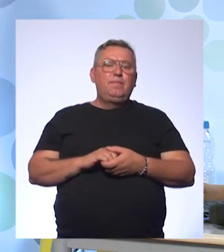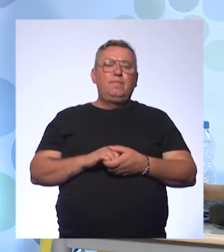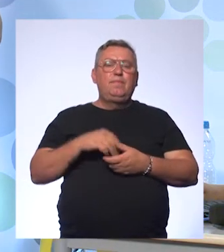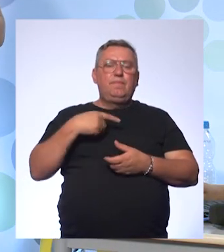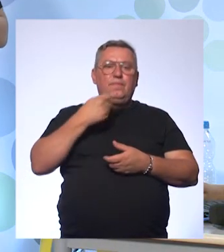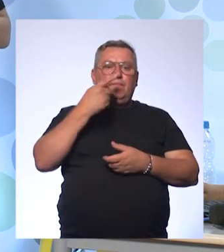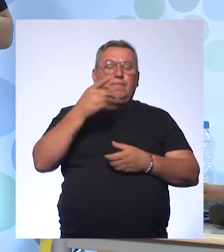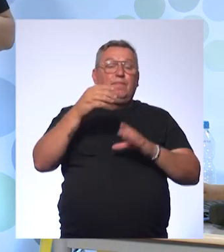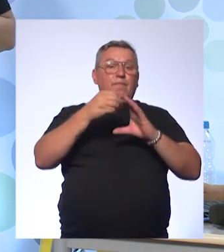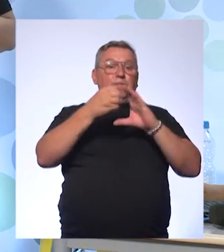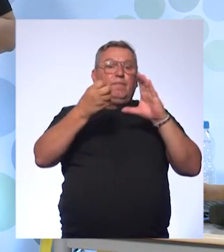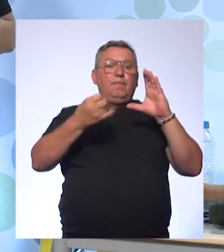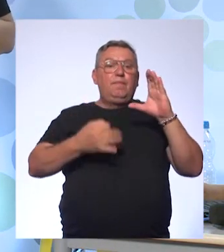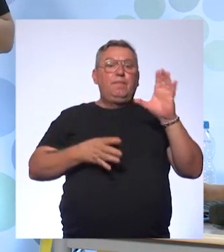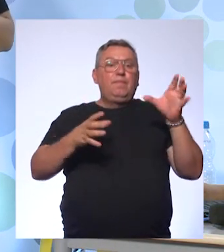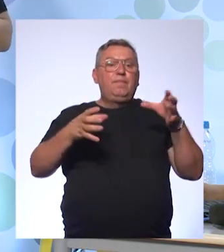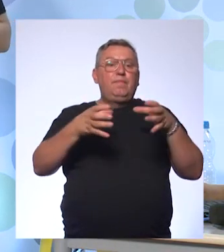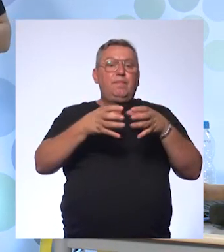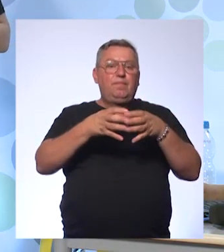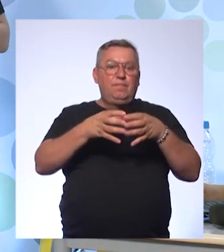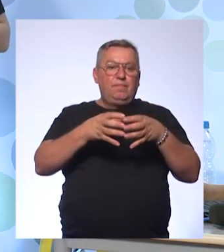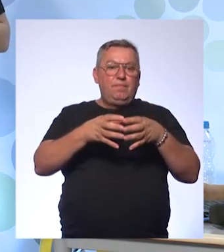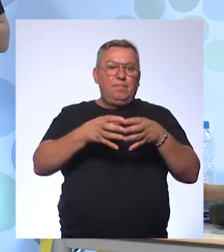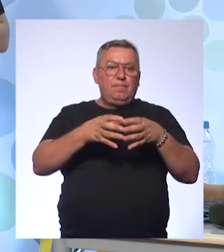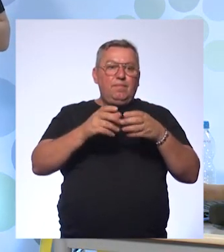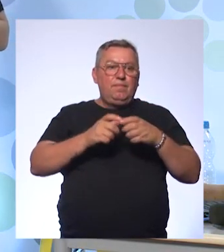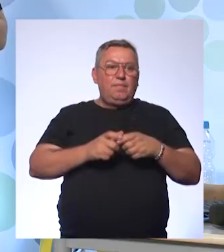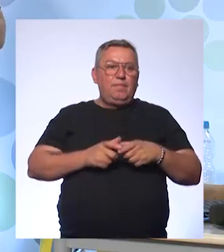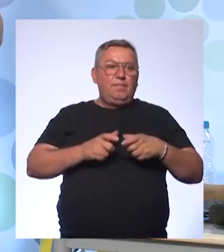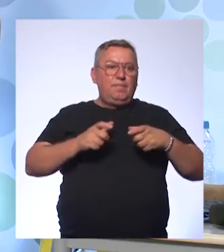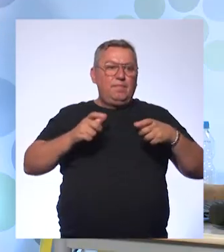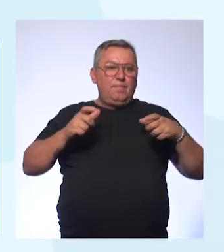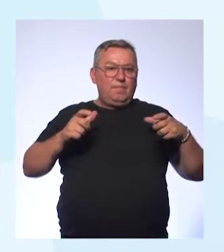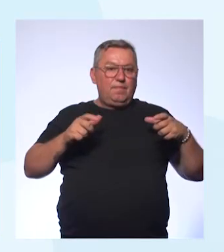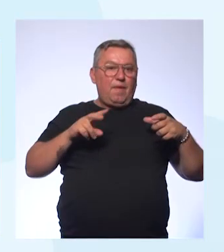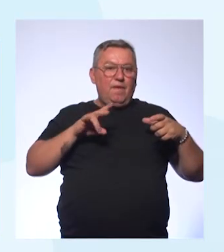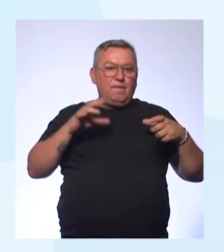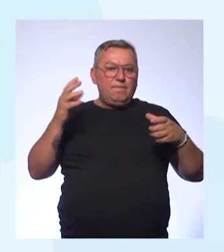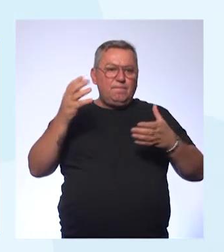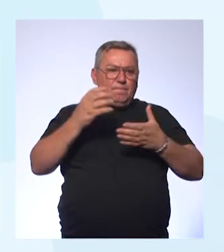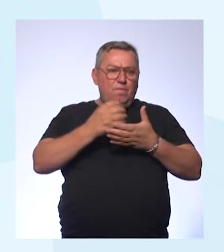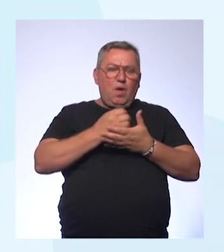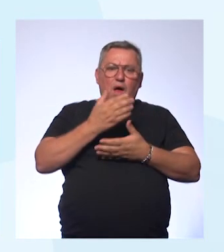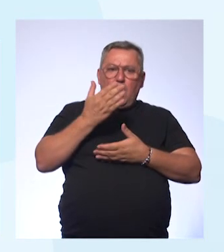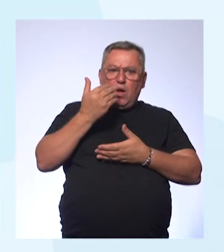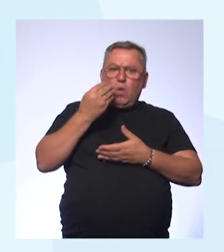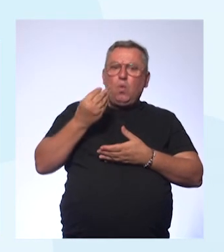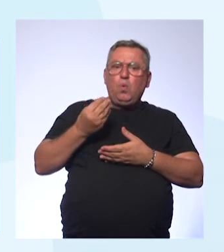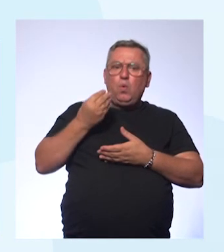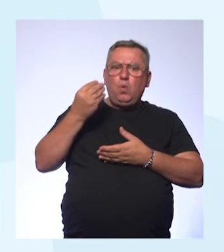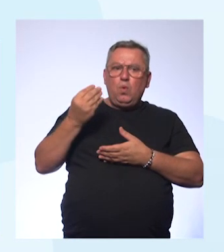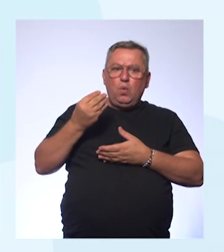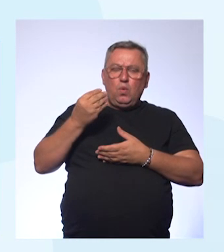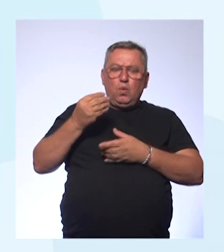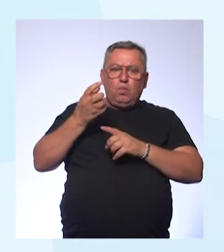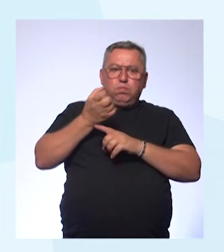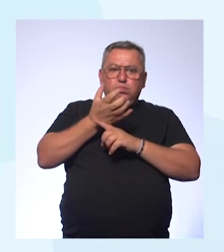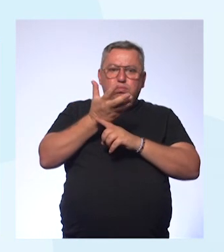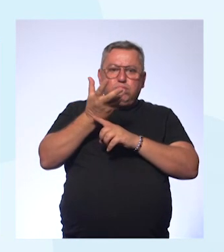das características aí desse grupo. A maioria vai capturar o alimento aí através dos tentáculos,